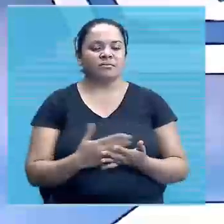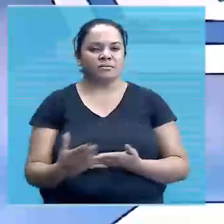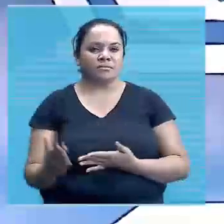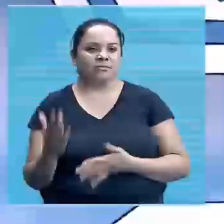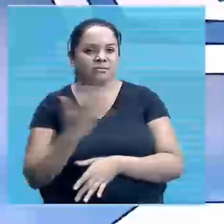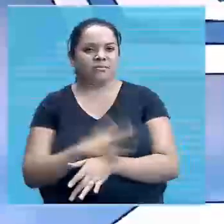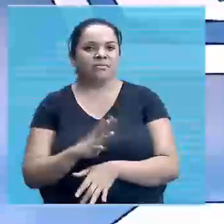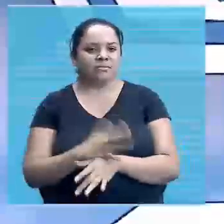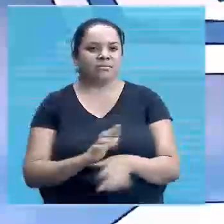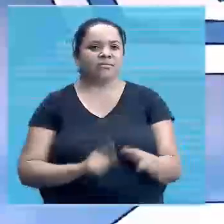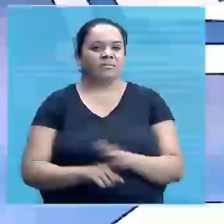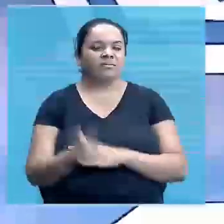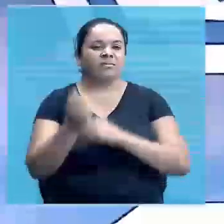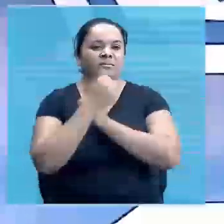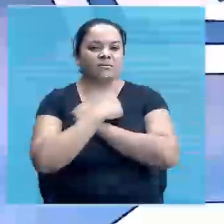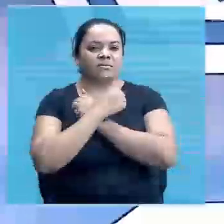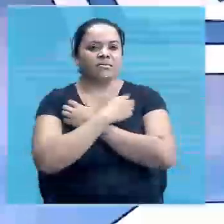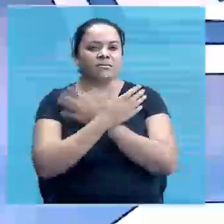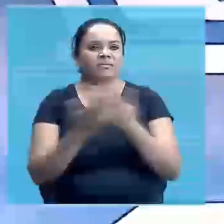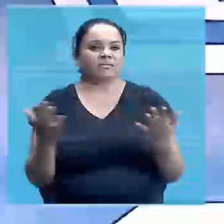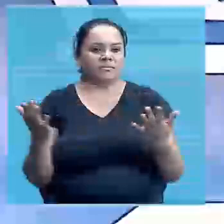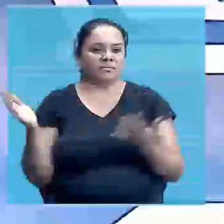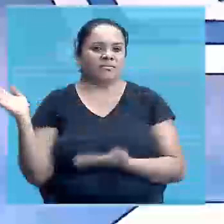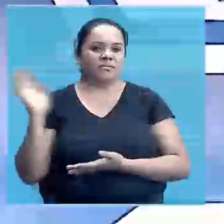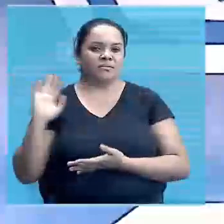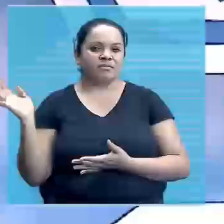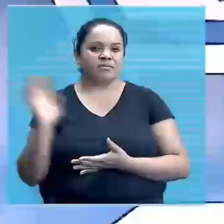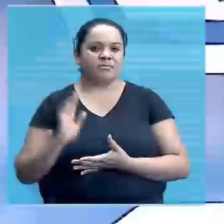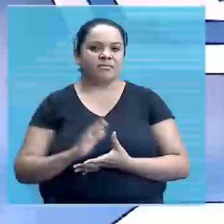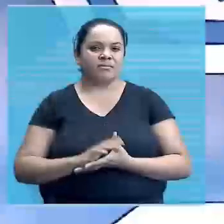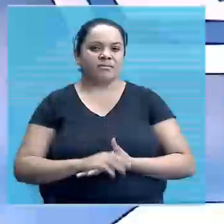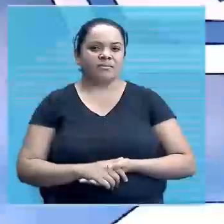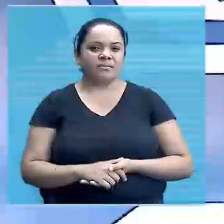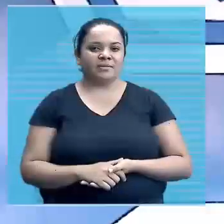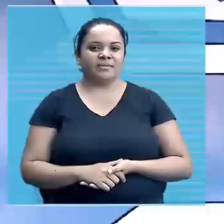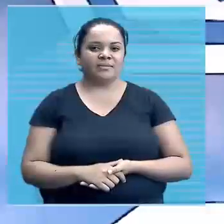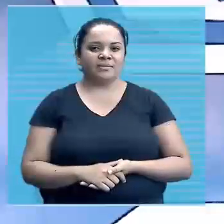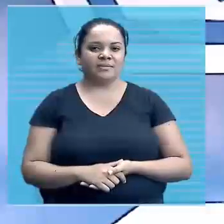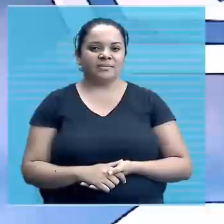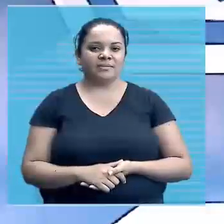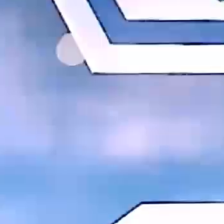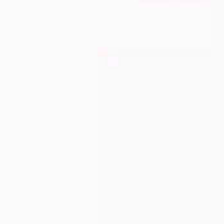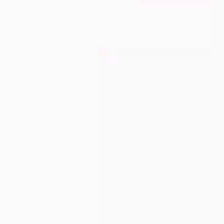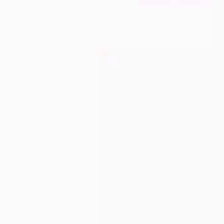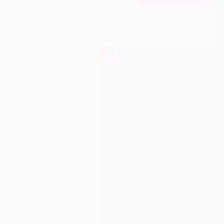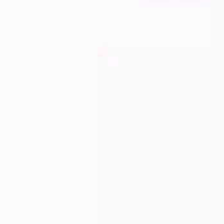viu? Forte abraço e até o próximo semestre aí, se Deus quiser.